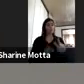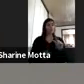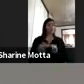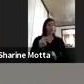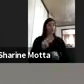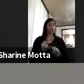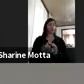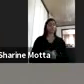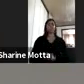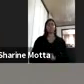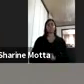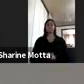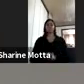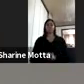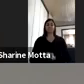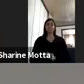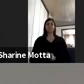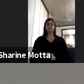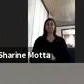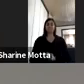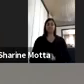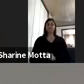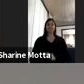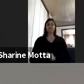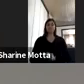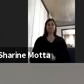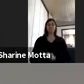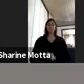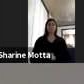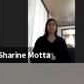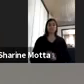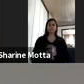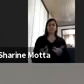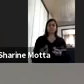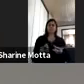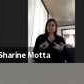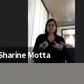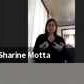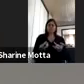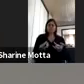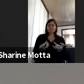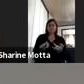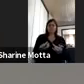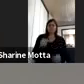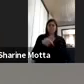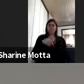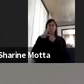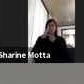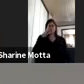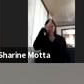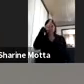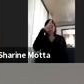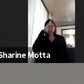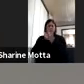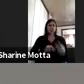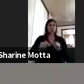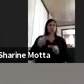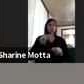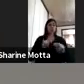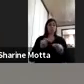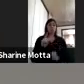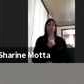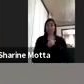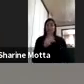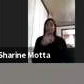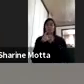não destacou é que claramente ele usou a tribuna da ONU não para falar para o